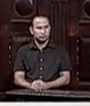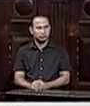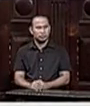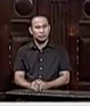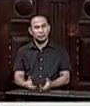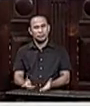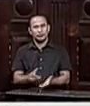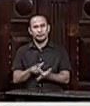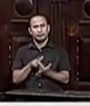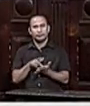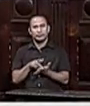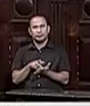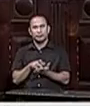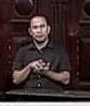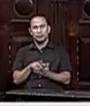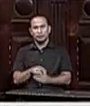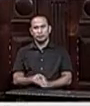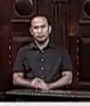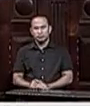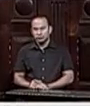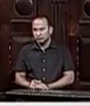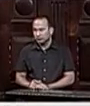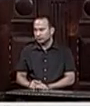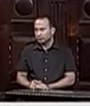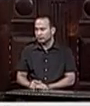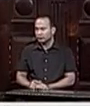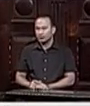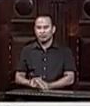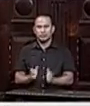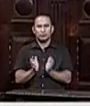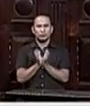Na verdade, a própria Assembleia Legislativa, que é parte